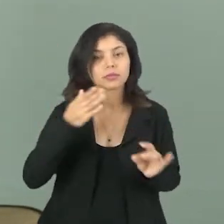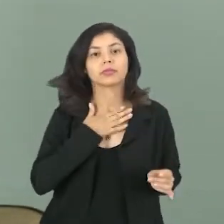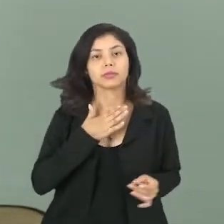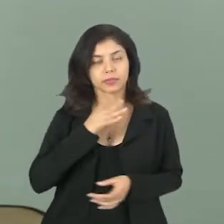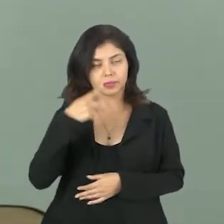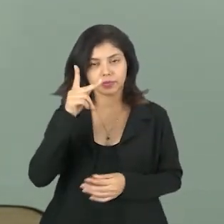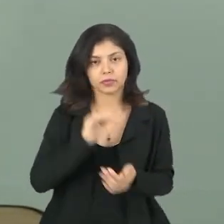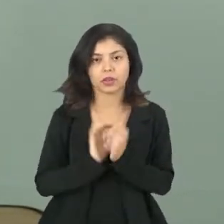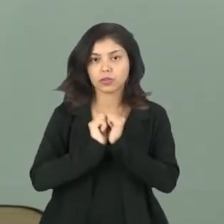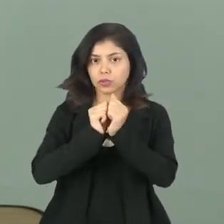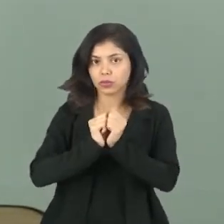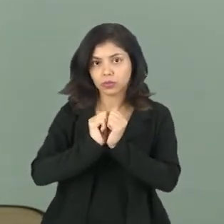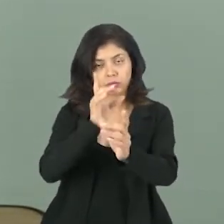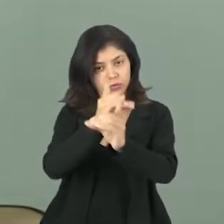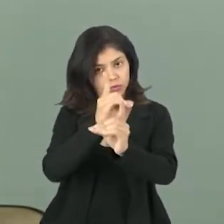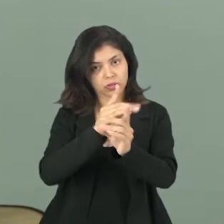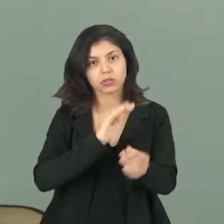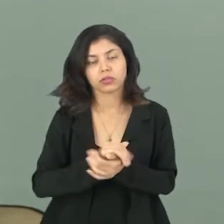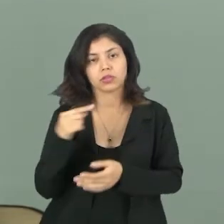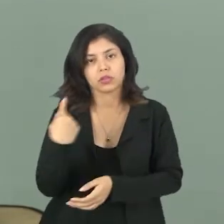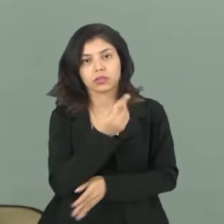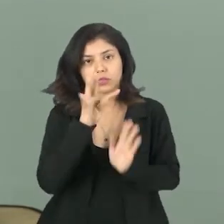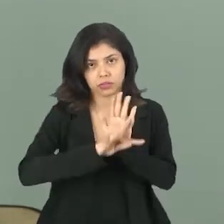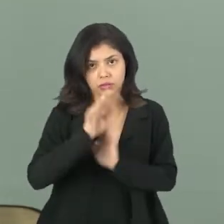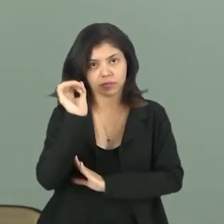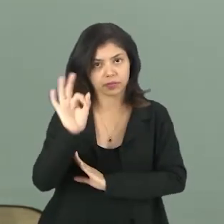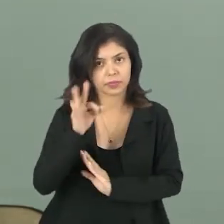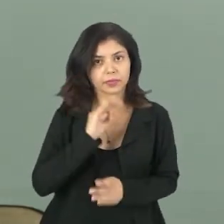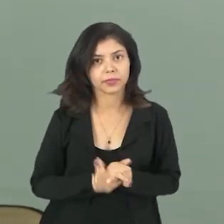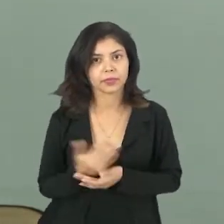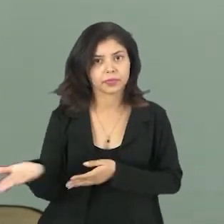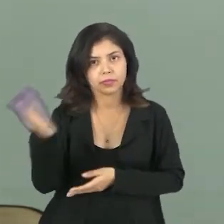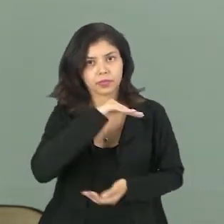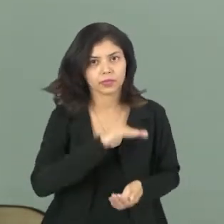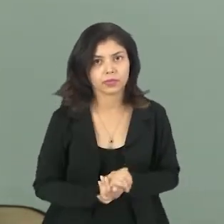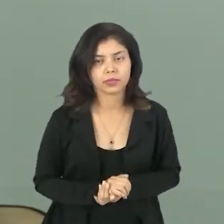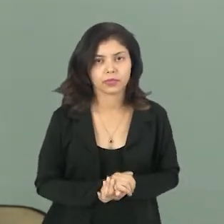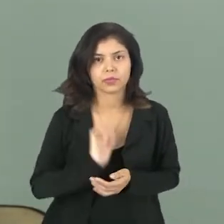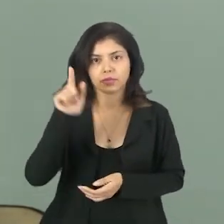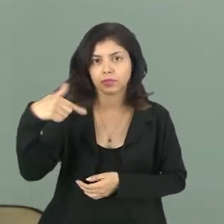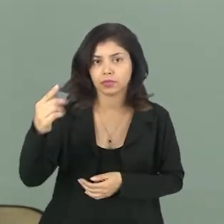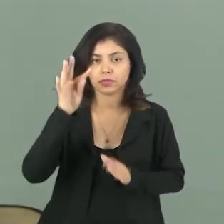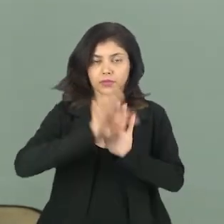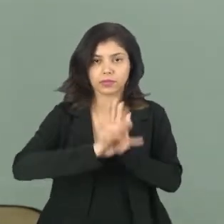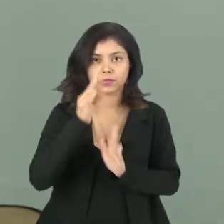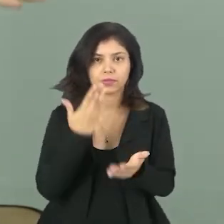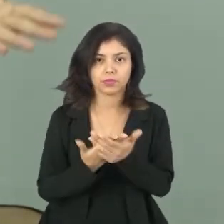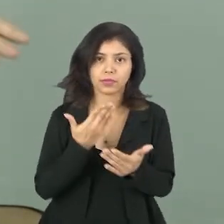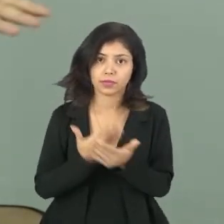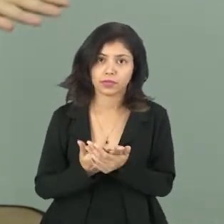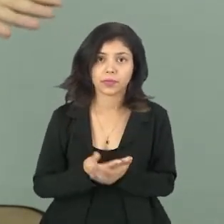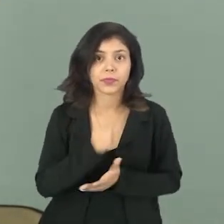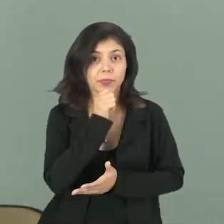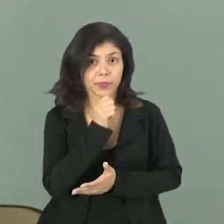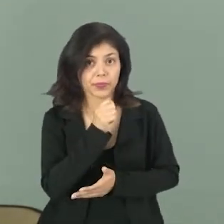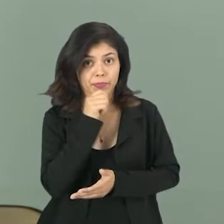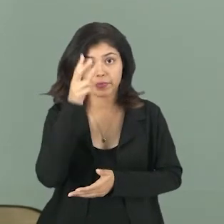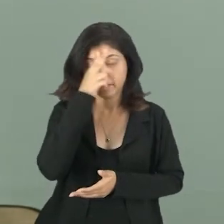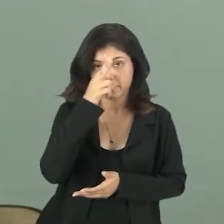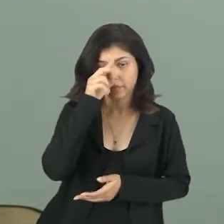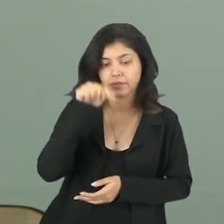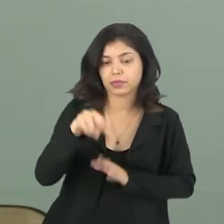através da minha fa e juntos e identificamos o nosso texto certo vamos então para o nosso próximo texto da aula de hoje ainda